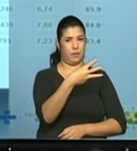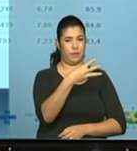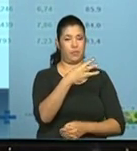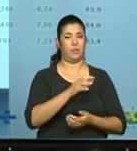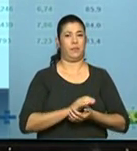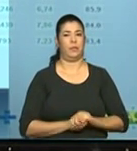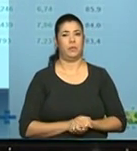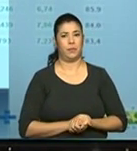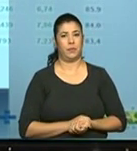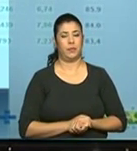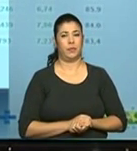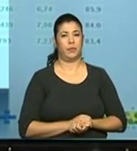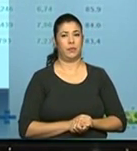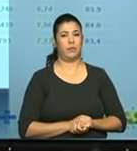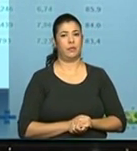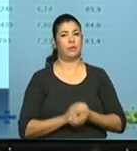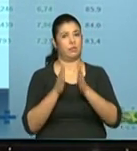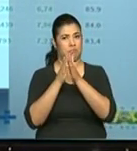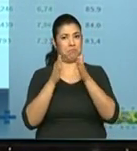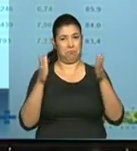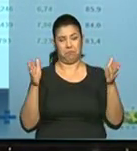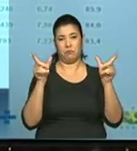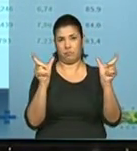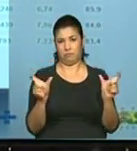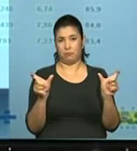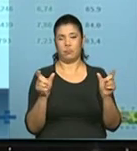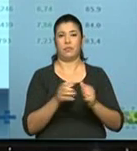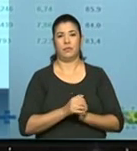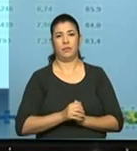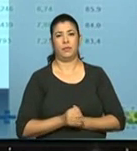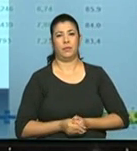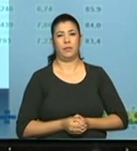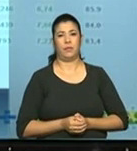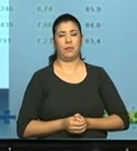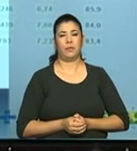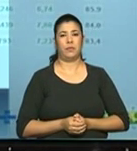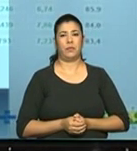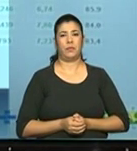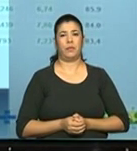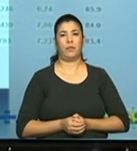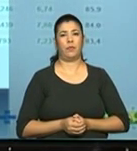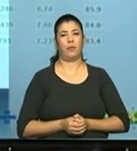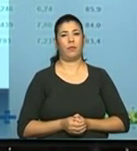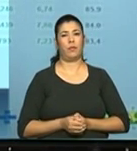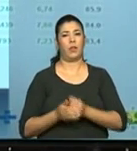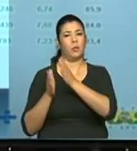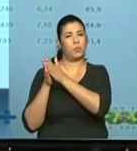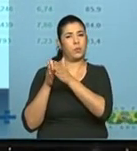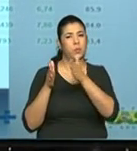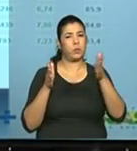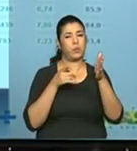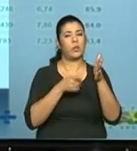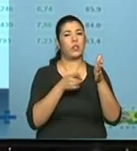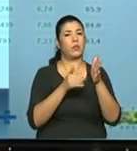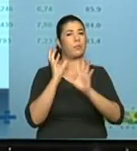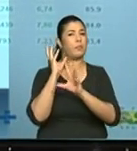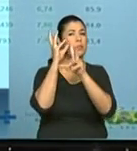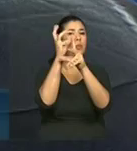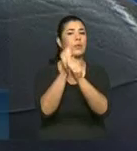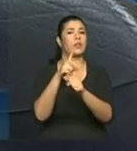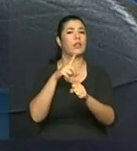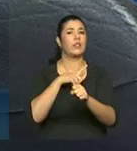mais fácil, eu não tinha visto. De 2003 a 2013. E, nessa série histórica, nós mostramos